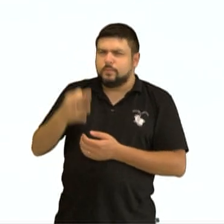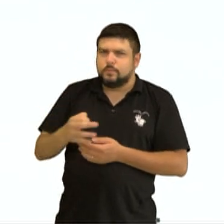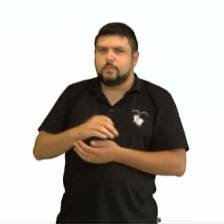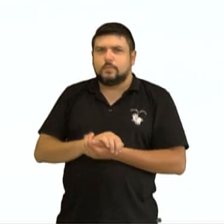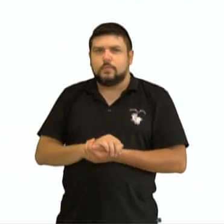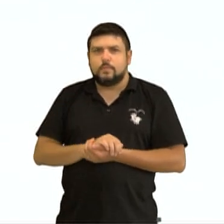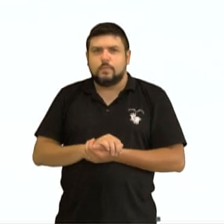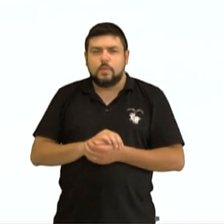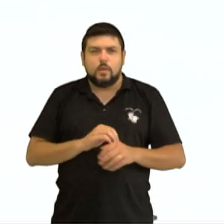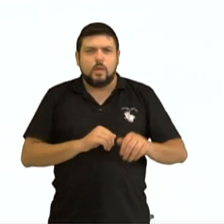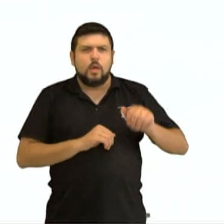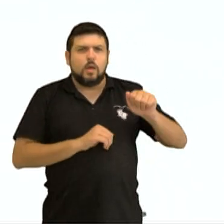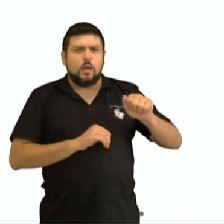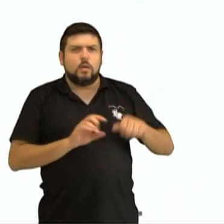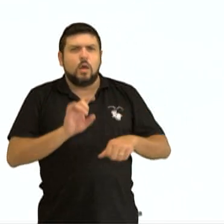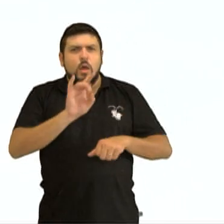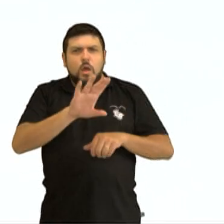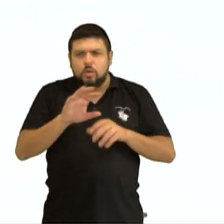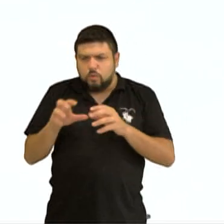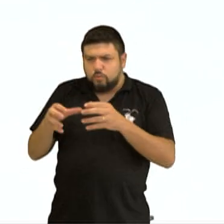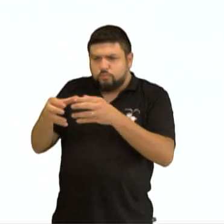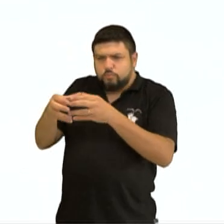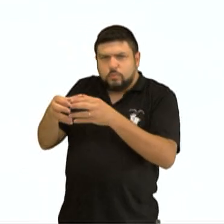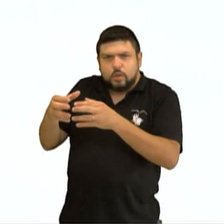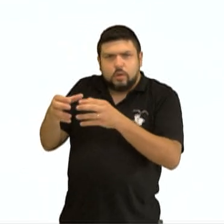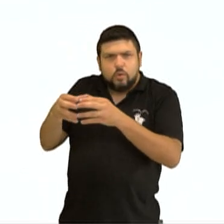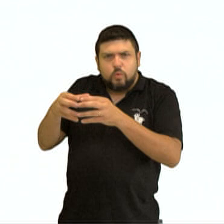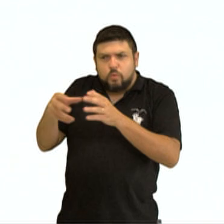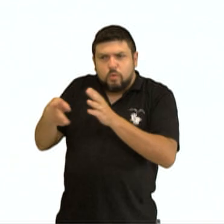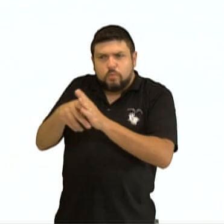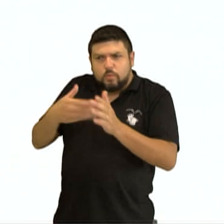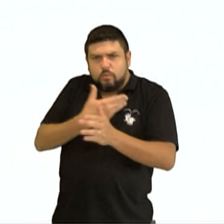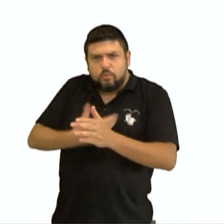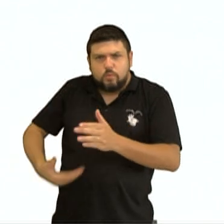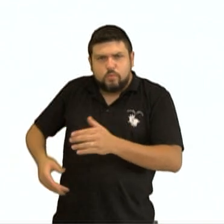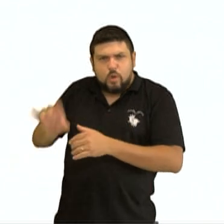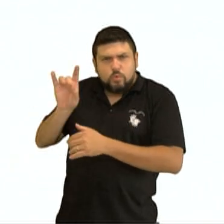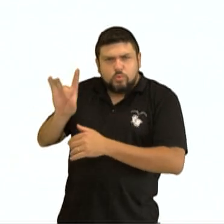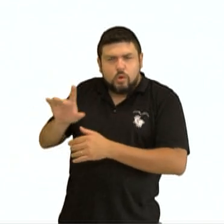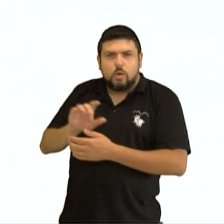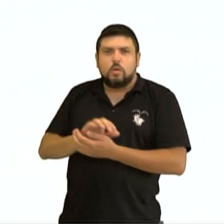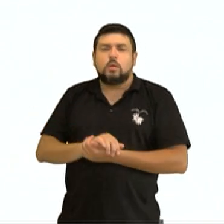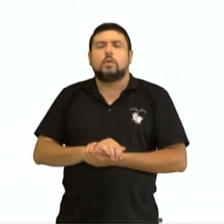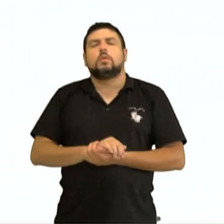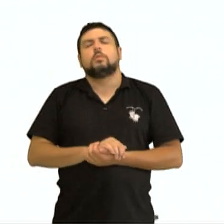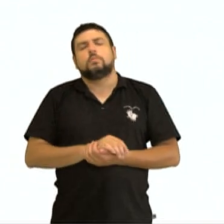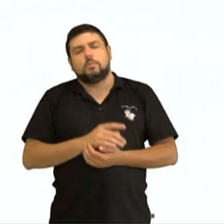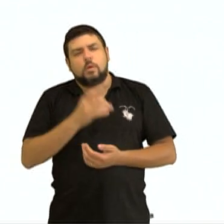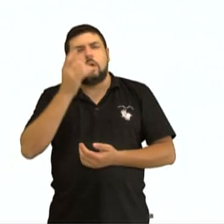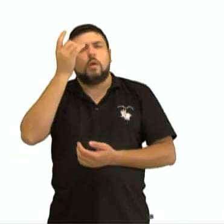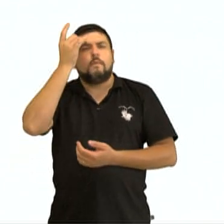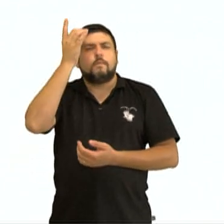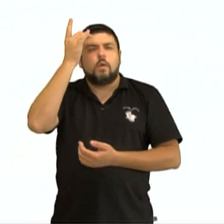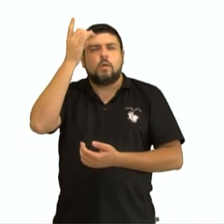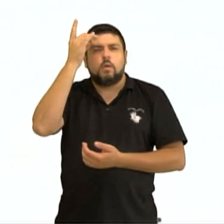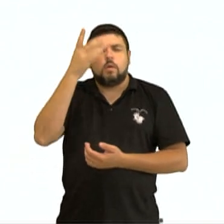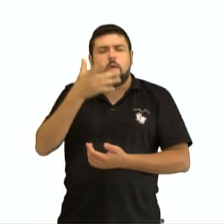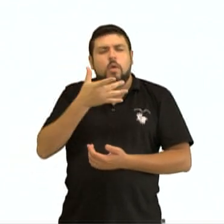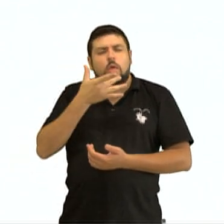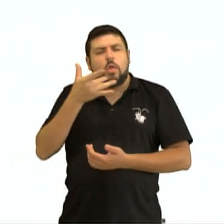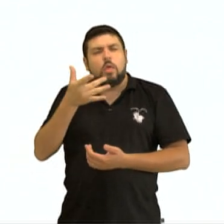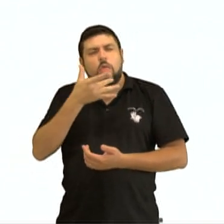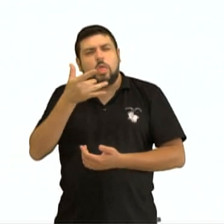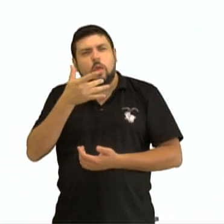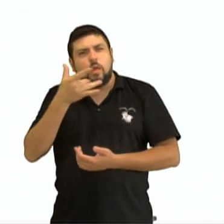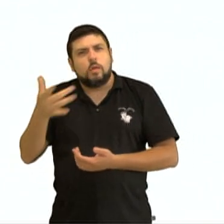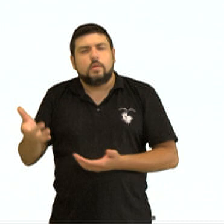às próprias instituições políticas como o governo? Pessoal, essa está mais mole que a gelatina no sol, pessoal. Essa